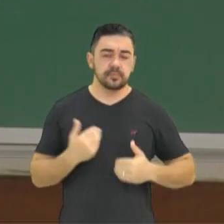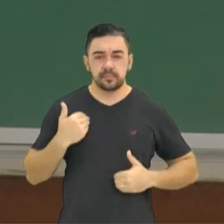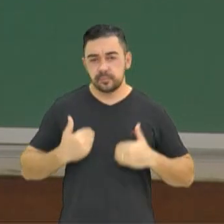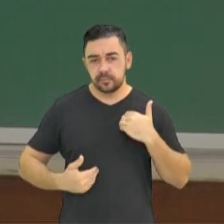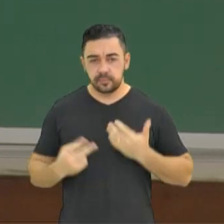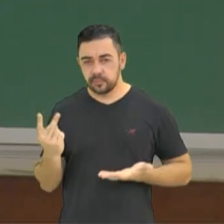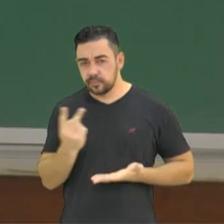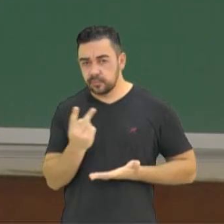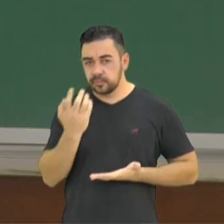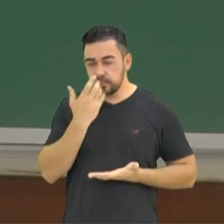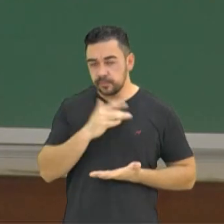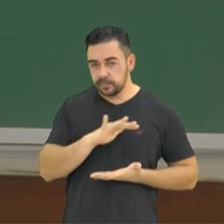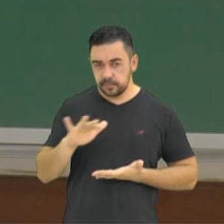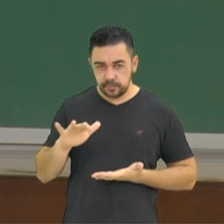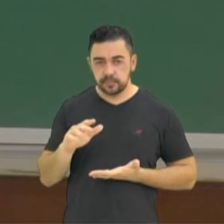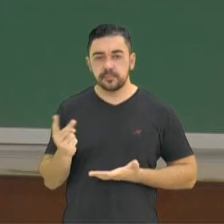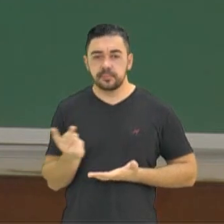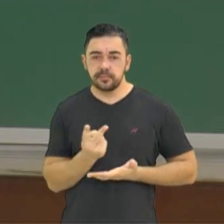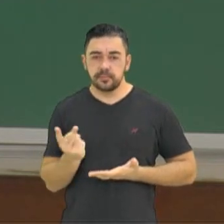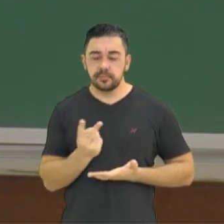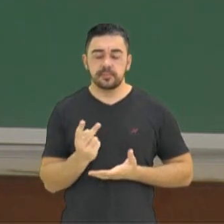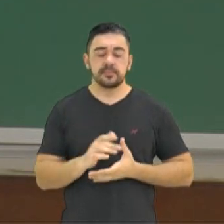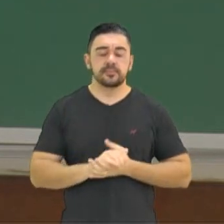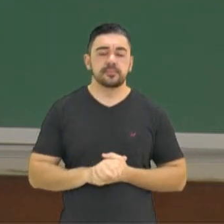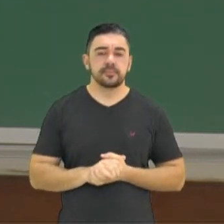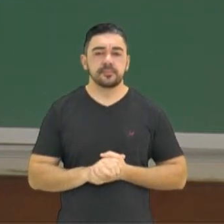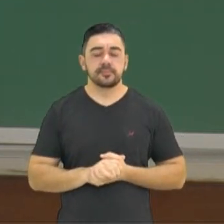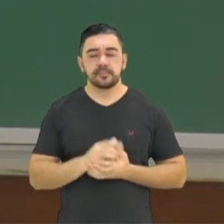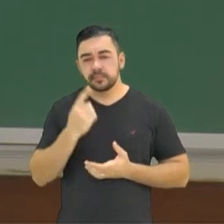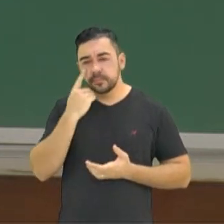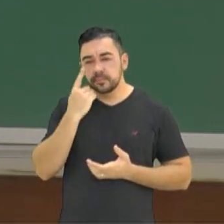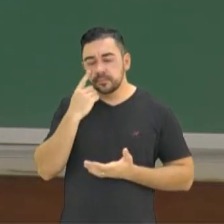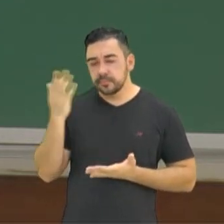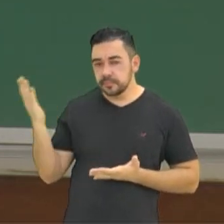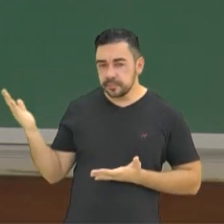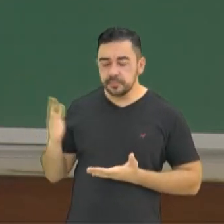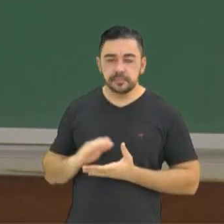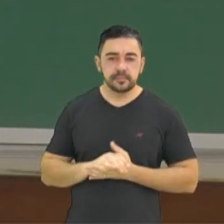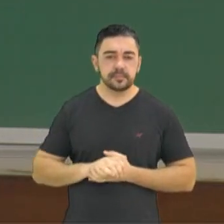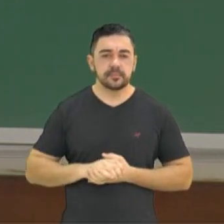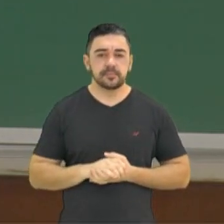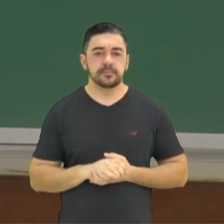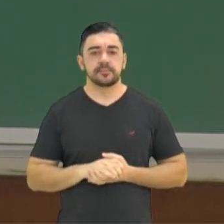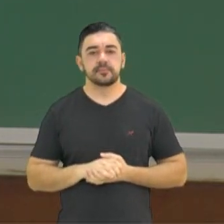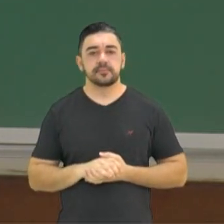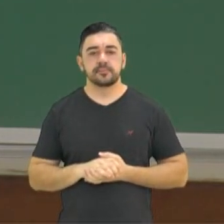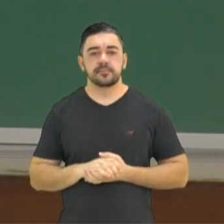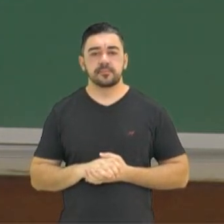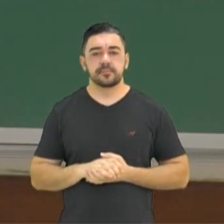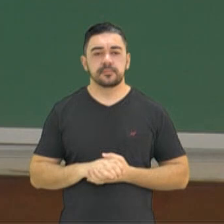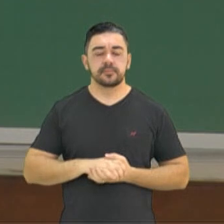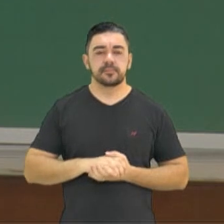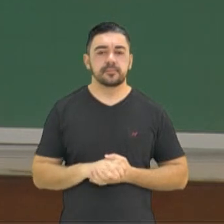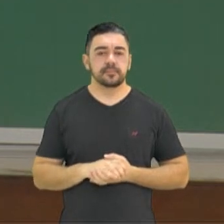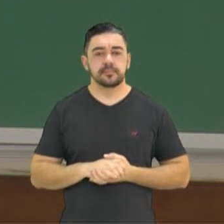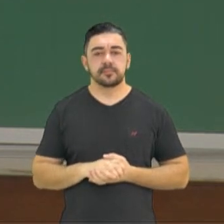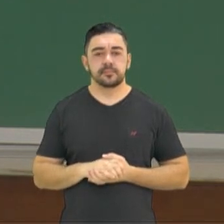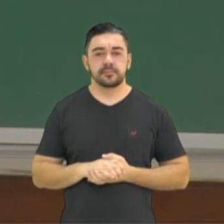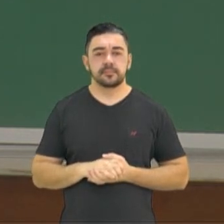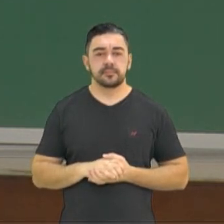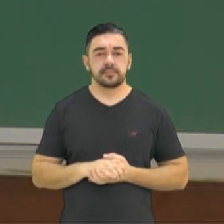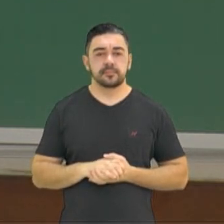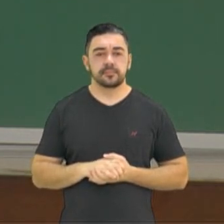das duas crianças que estão na mesma. Mira, então observe. Tengo el pelo rizado e